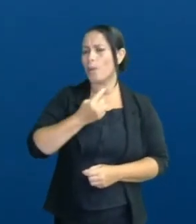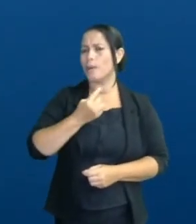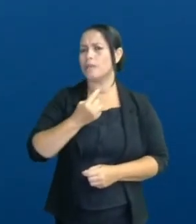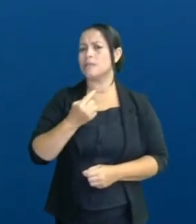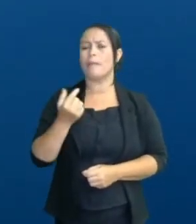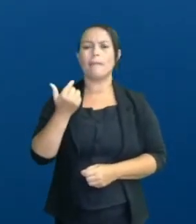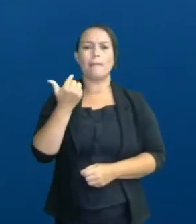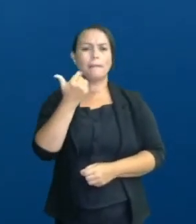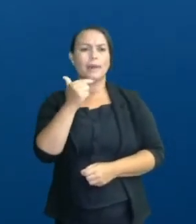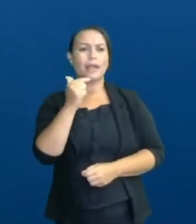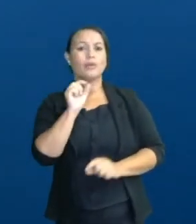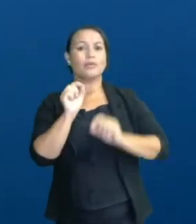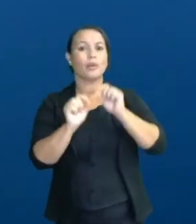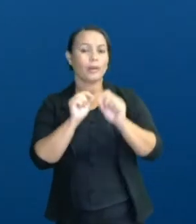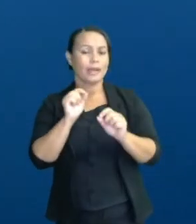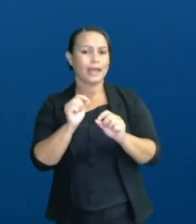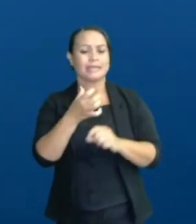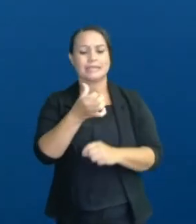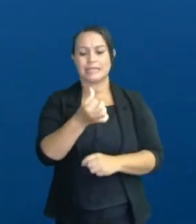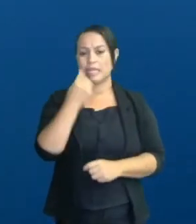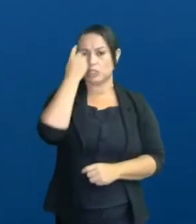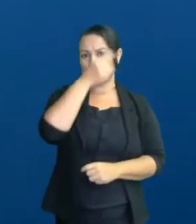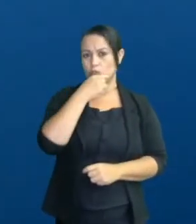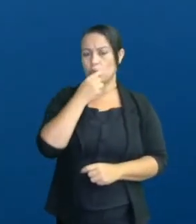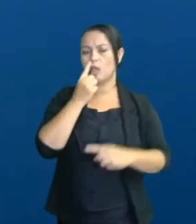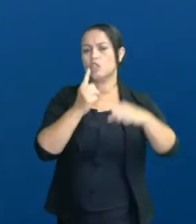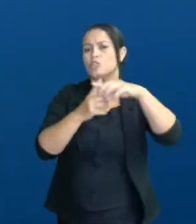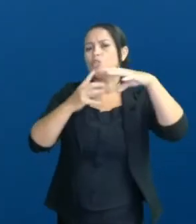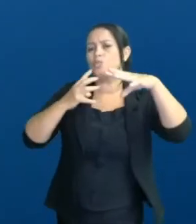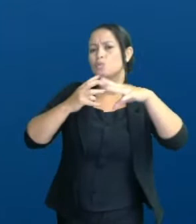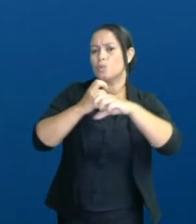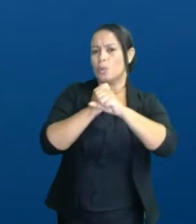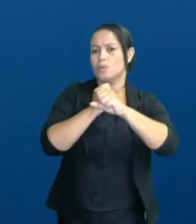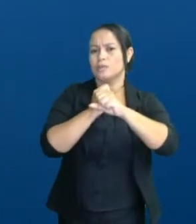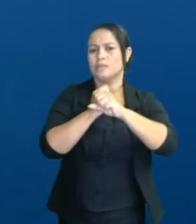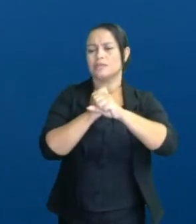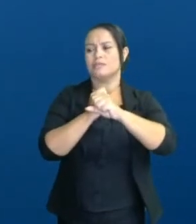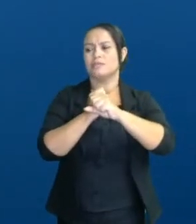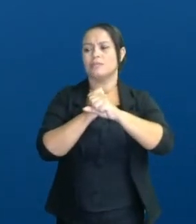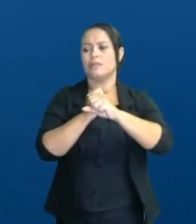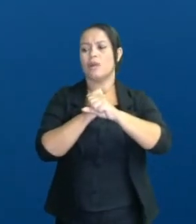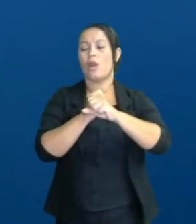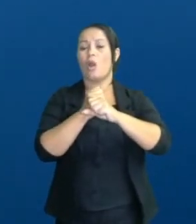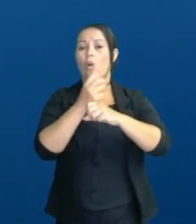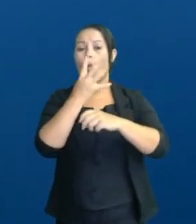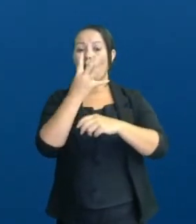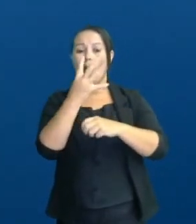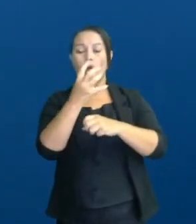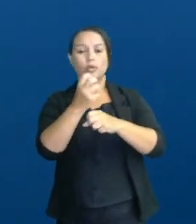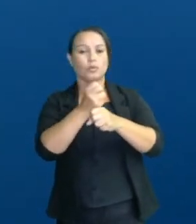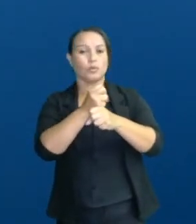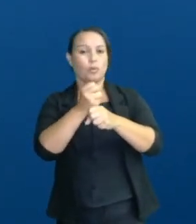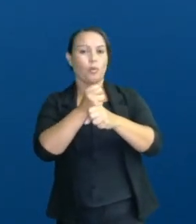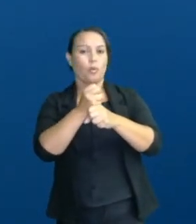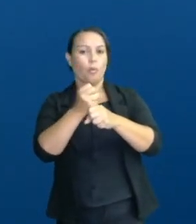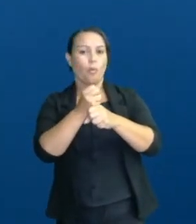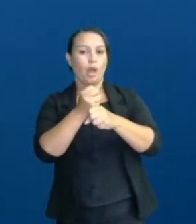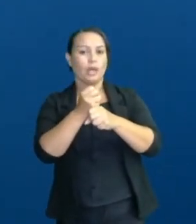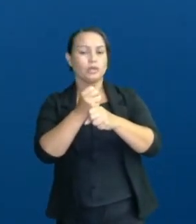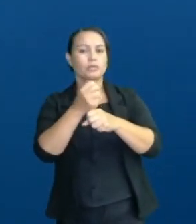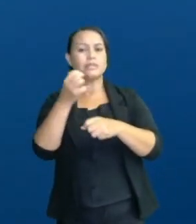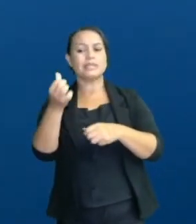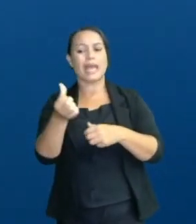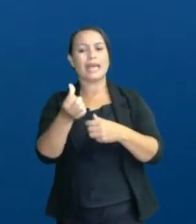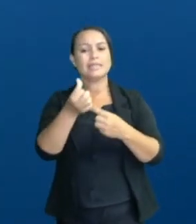não houvesse essas 6 horas, juntou-se, certo? 4 anos e